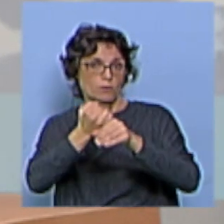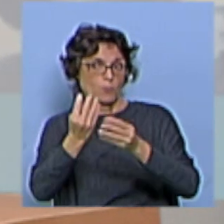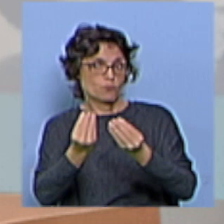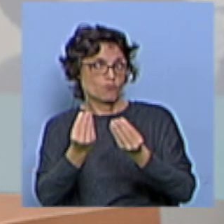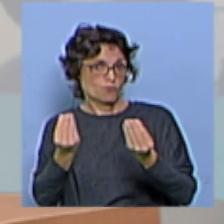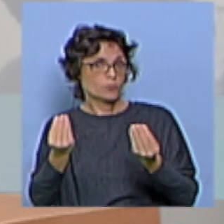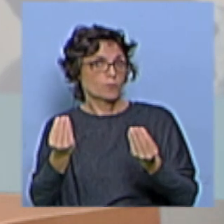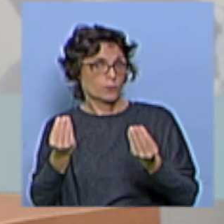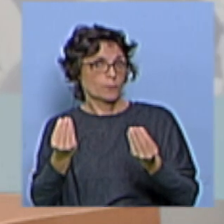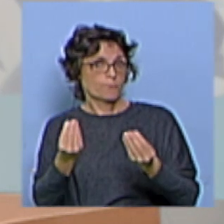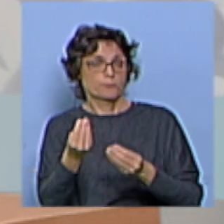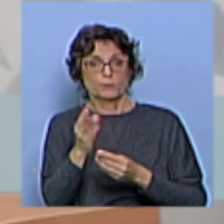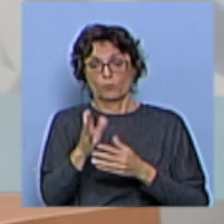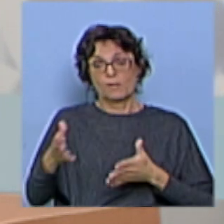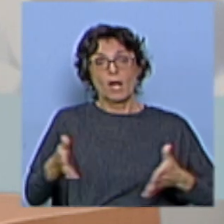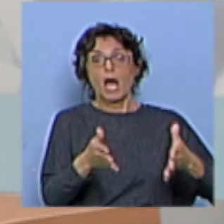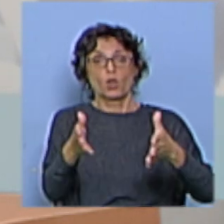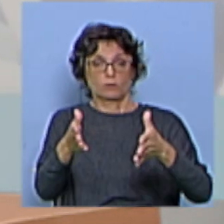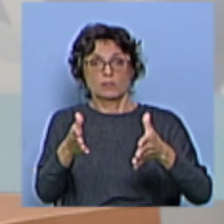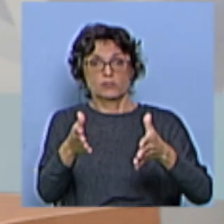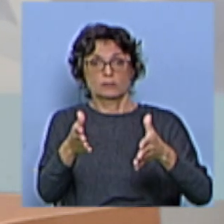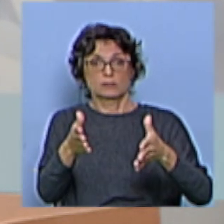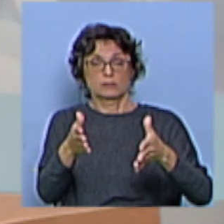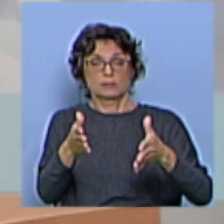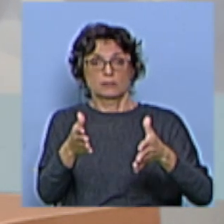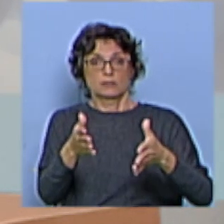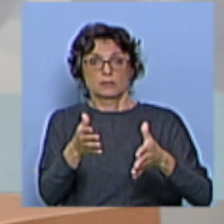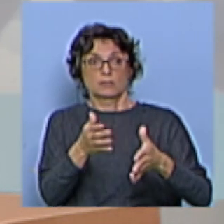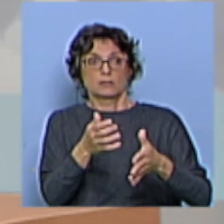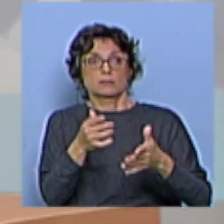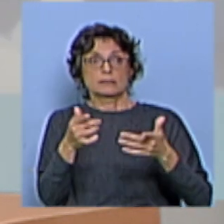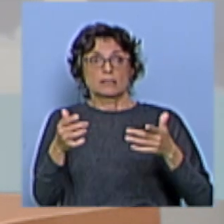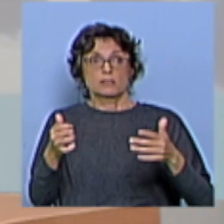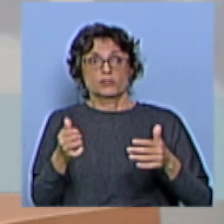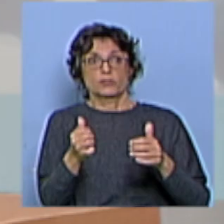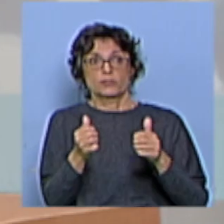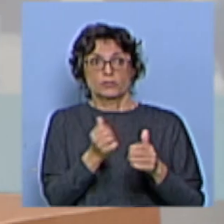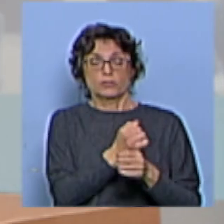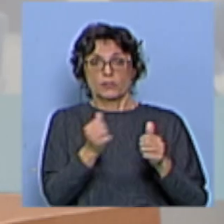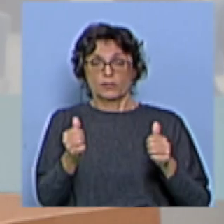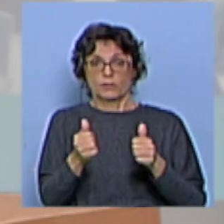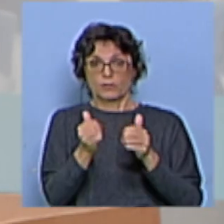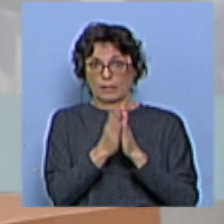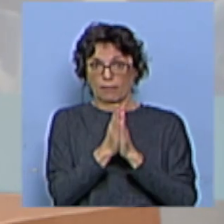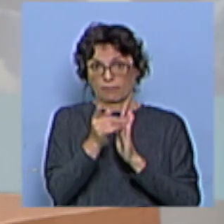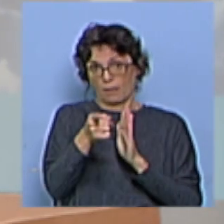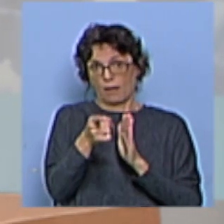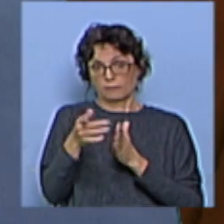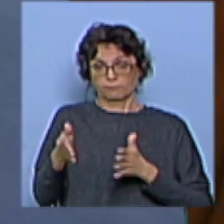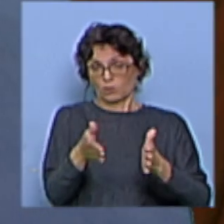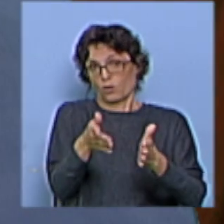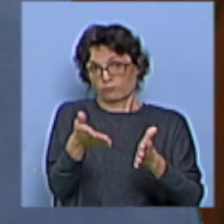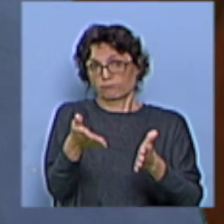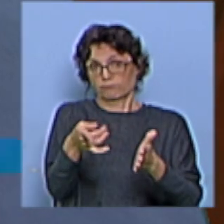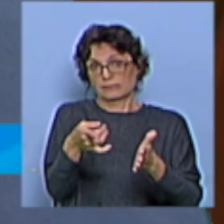um exemplo acabado disso mesmo, necessariamente, mas muitos outros. No que diz respeito ao património cultural, em particular, o Secretariado dos